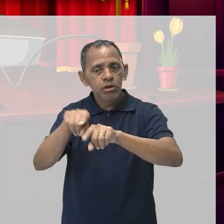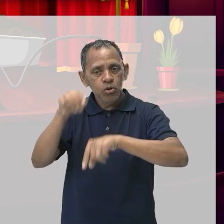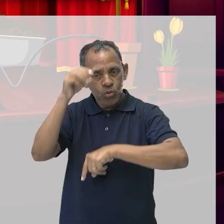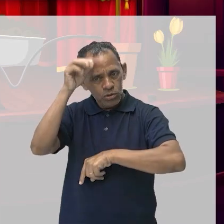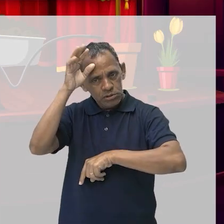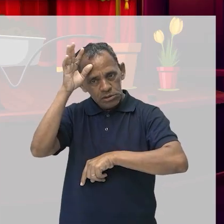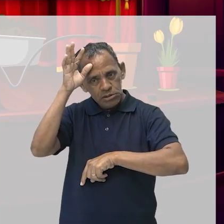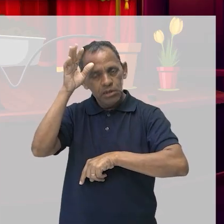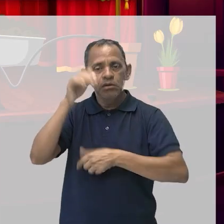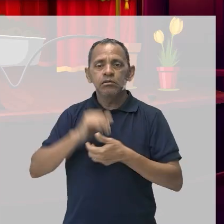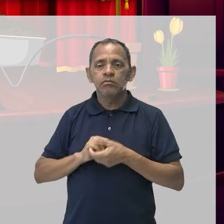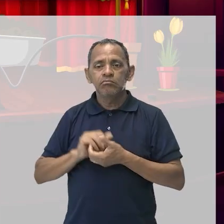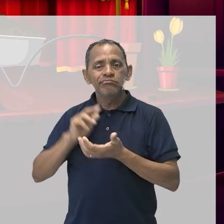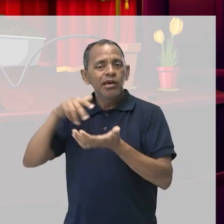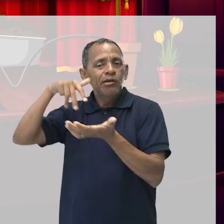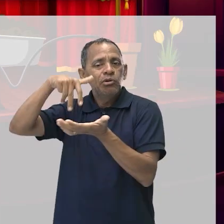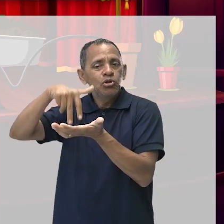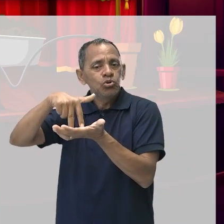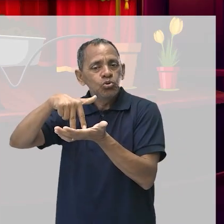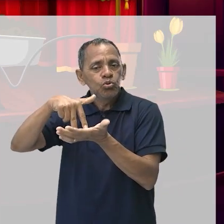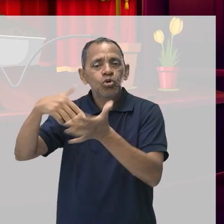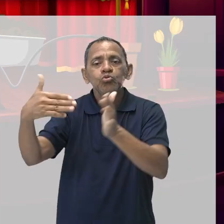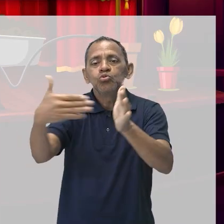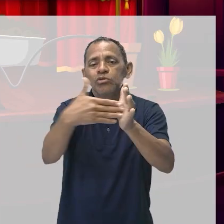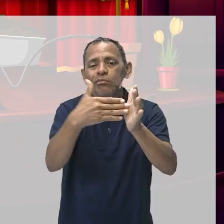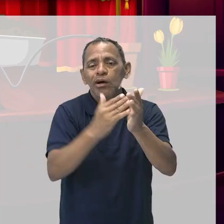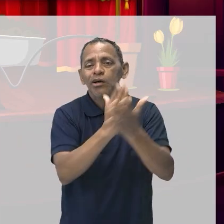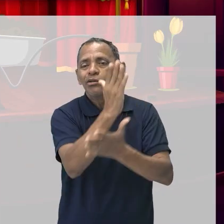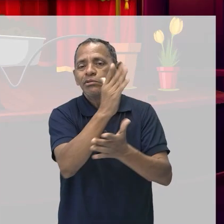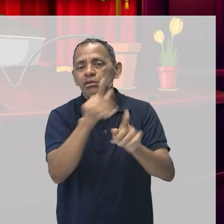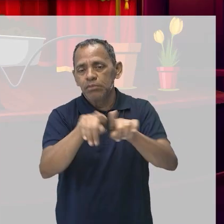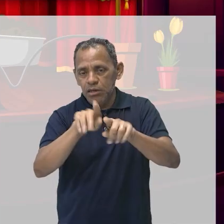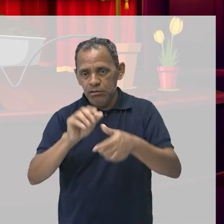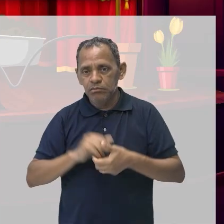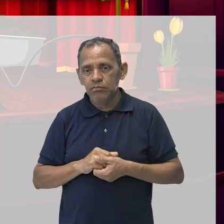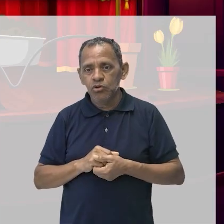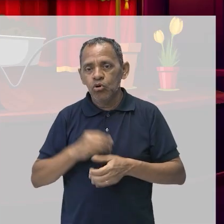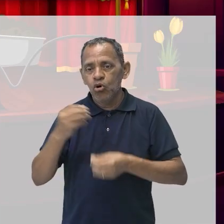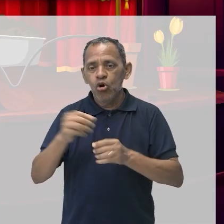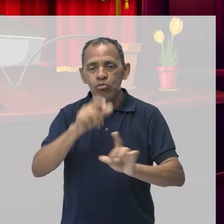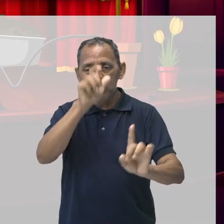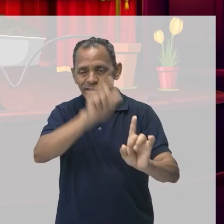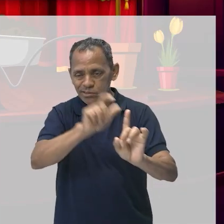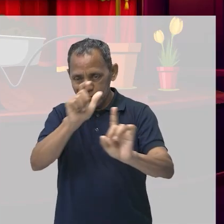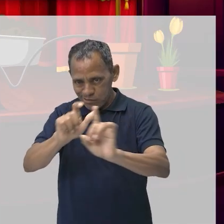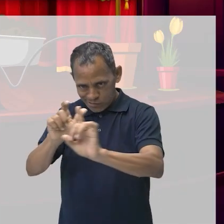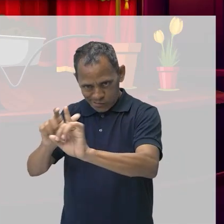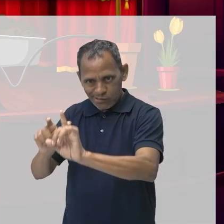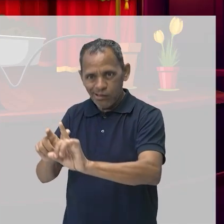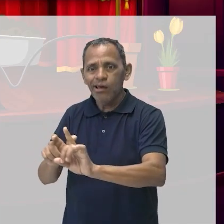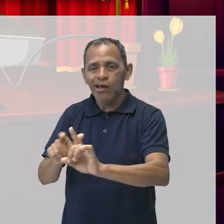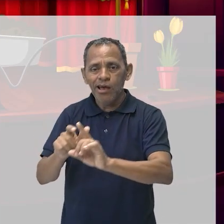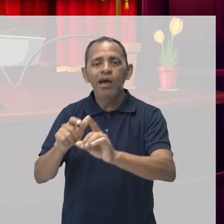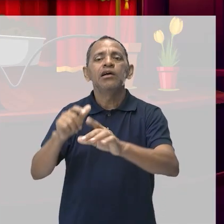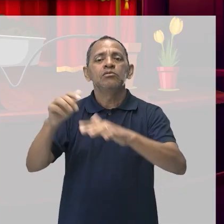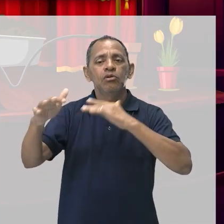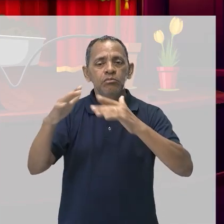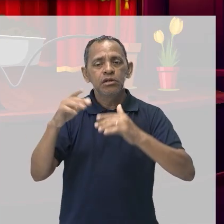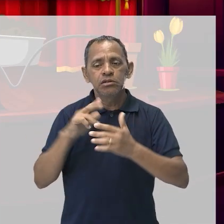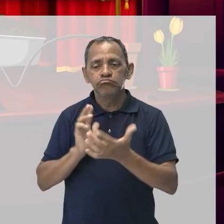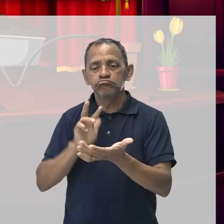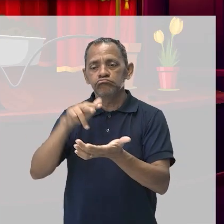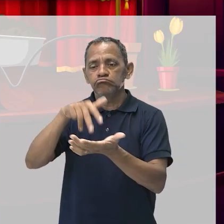para que ele não ultrapasse os seus limites. Então, forma como o personagem se movimenta e mantém sua postura no